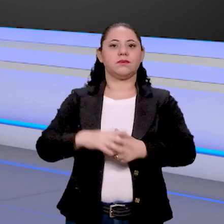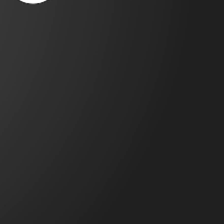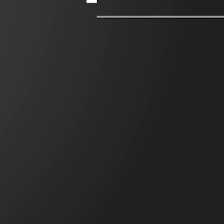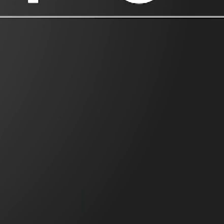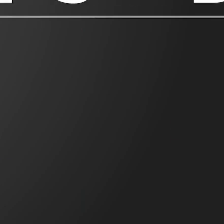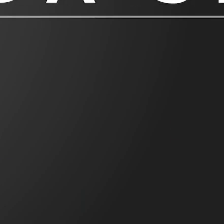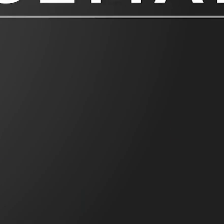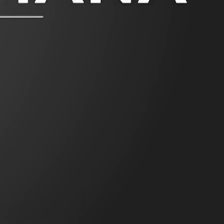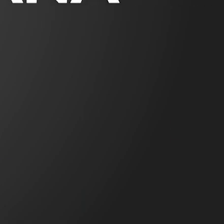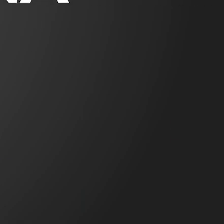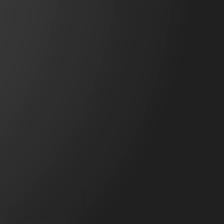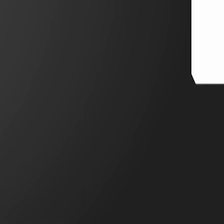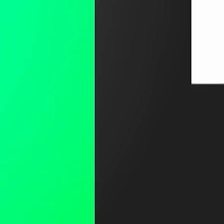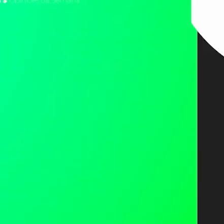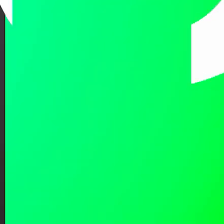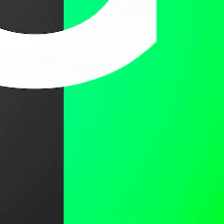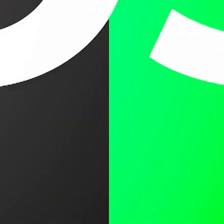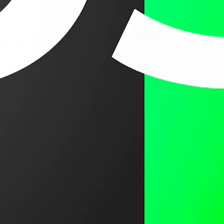terça-feira.